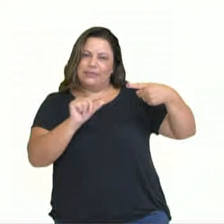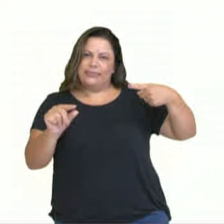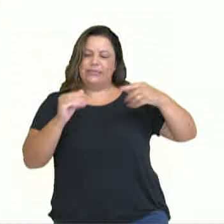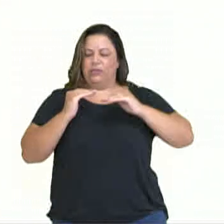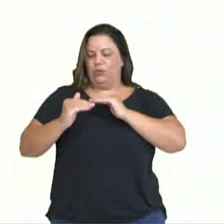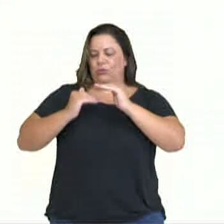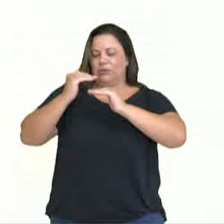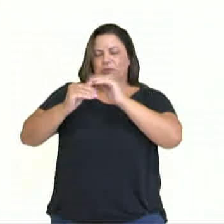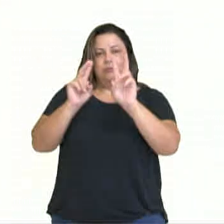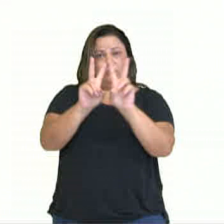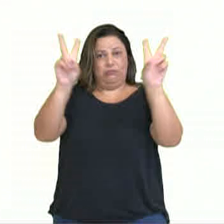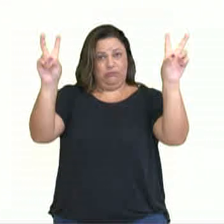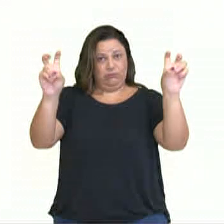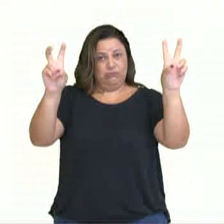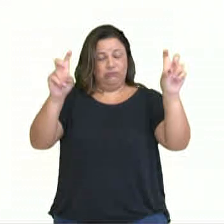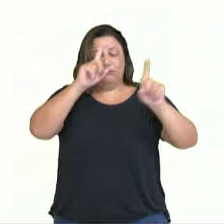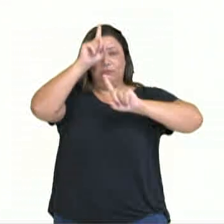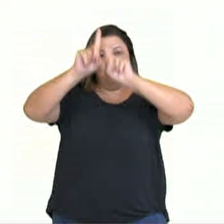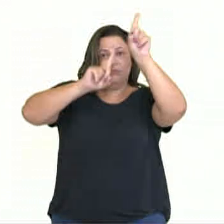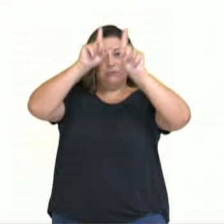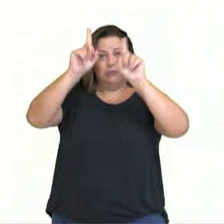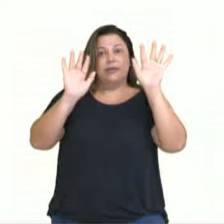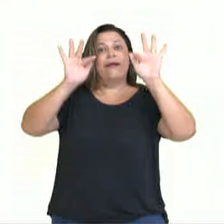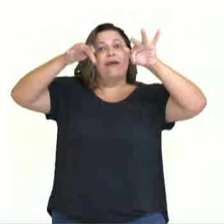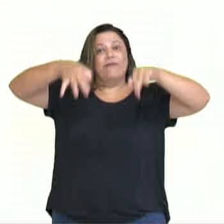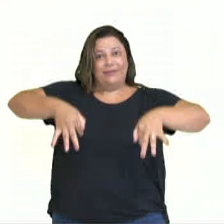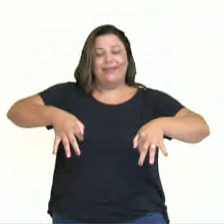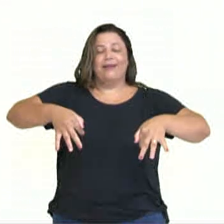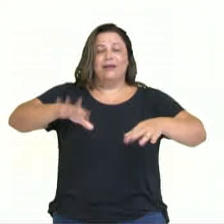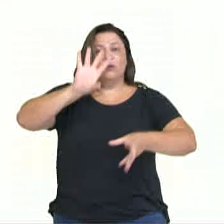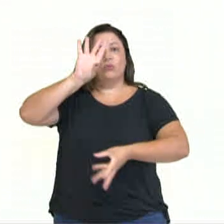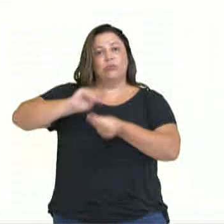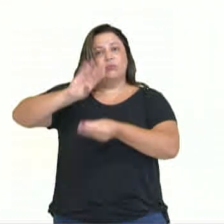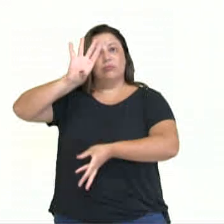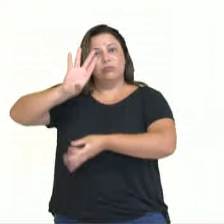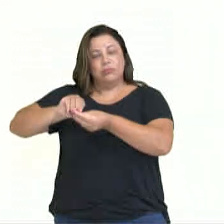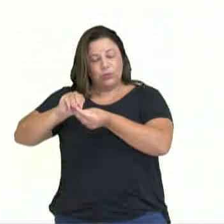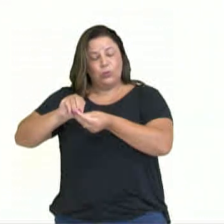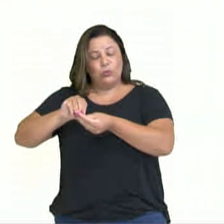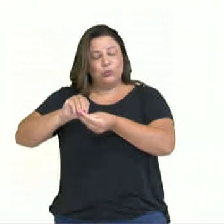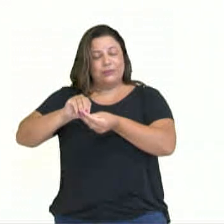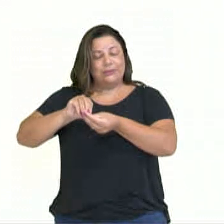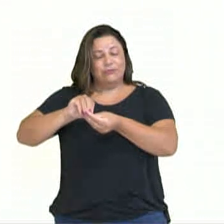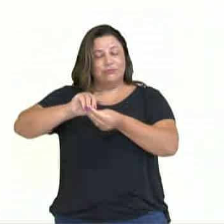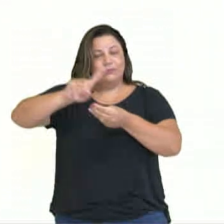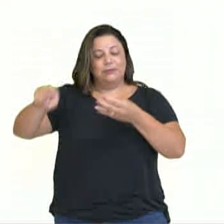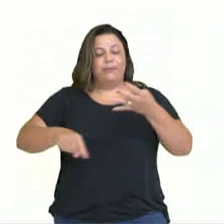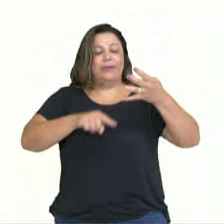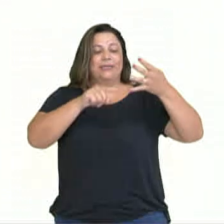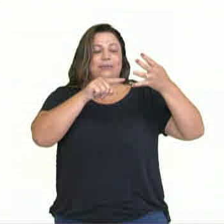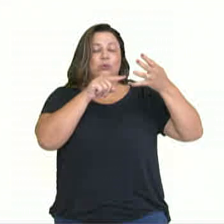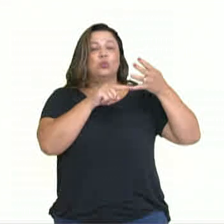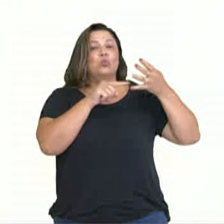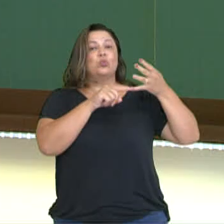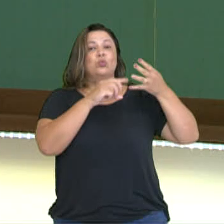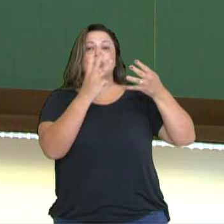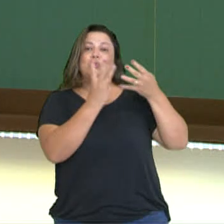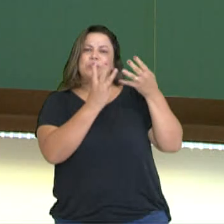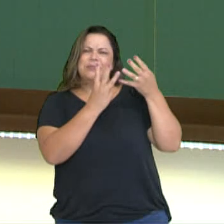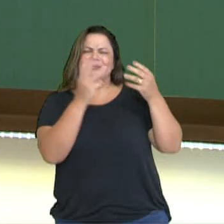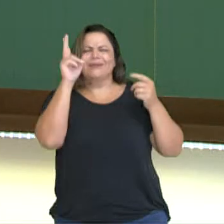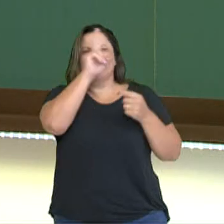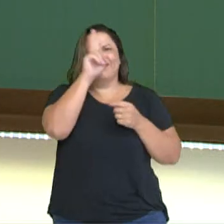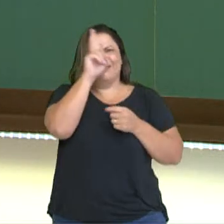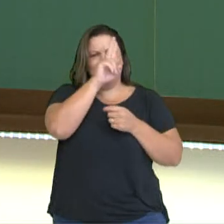desenvolvimento, tá, das ideias, e termina com a conclusão que aparece no último terceto. Lembram disso? Não lembram a estrutura de um